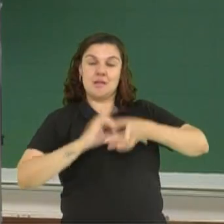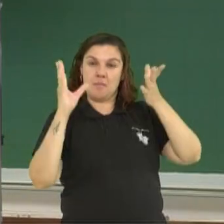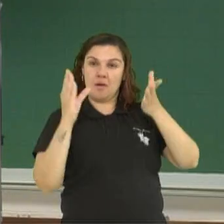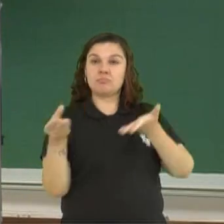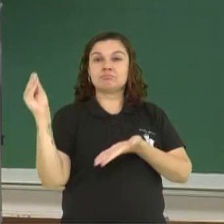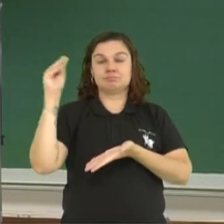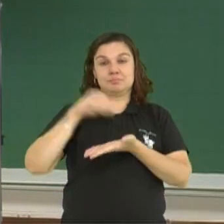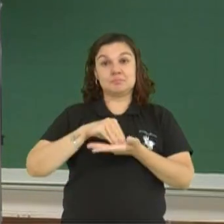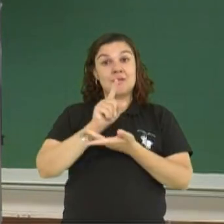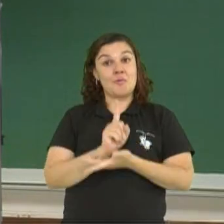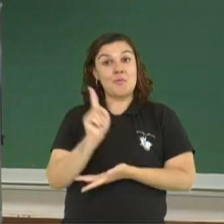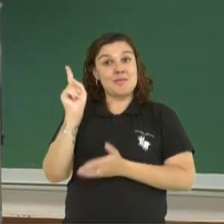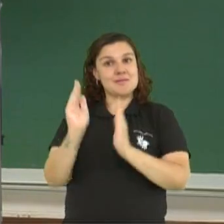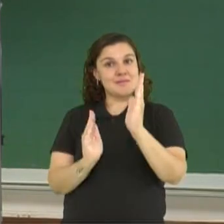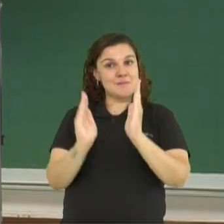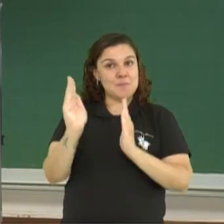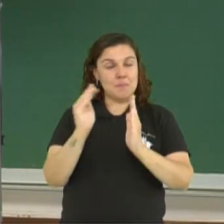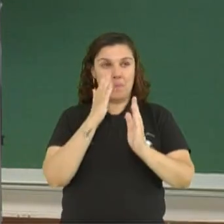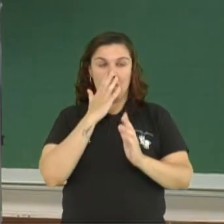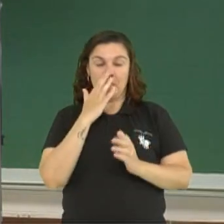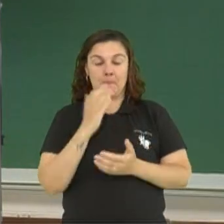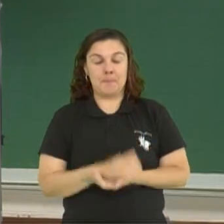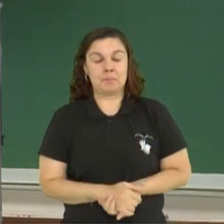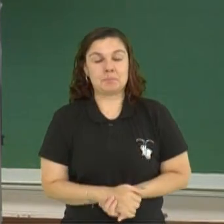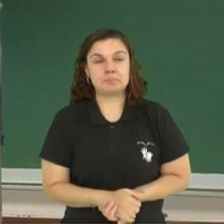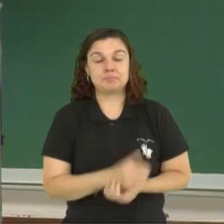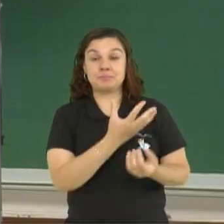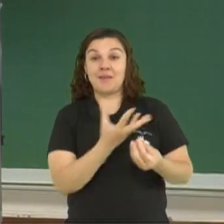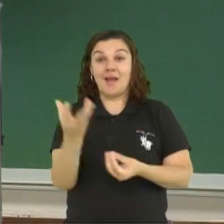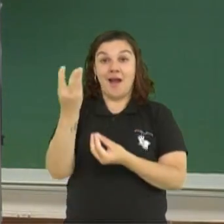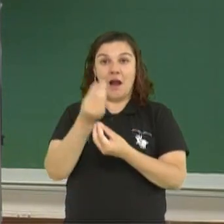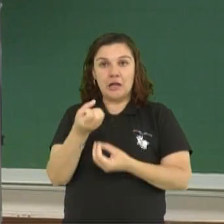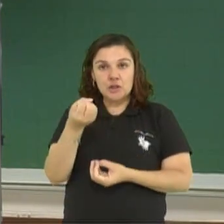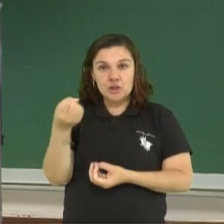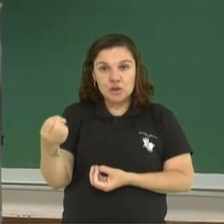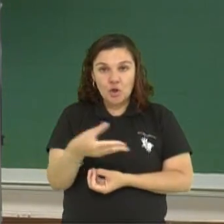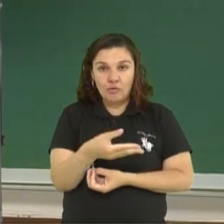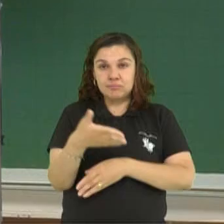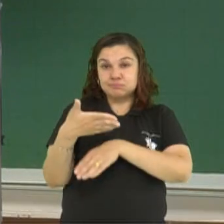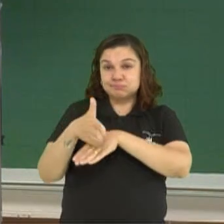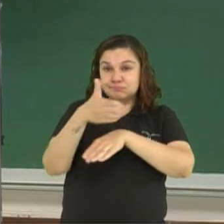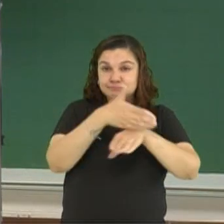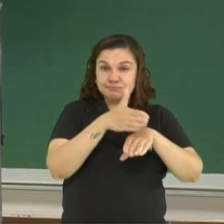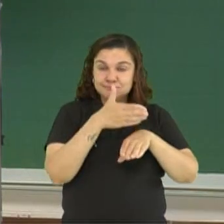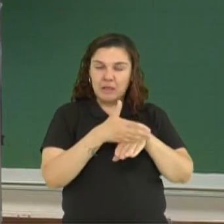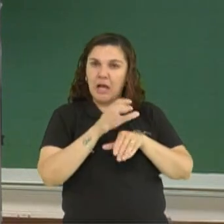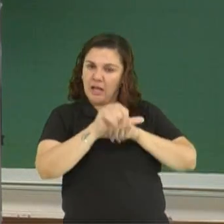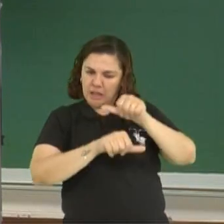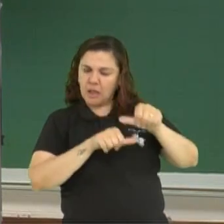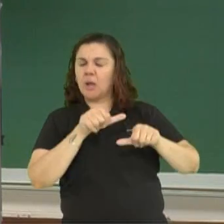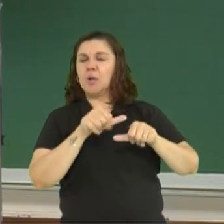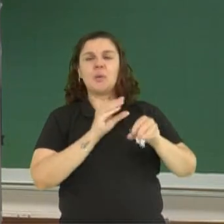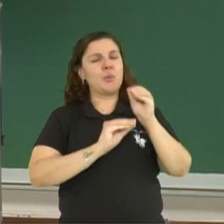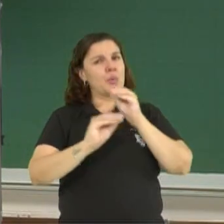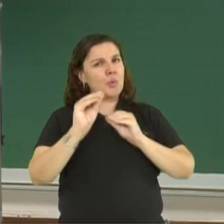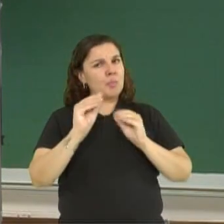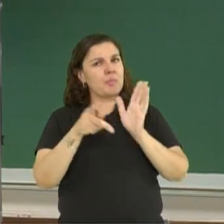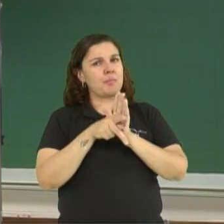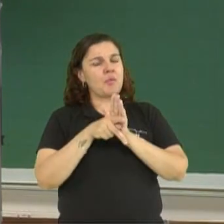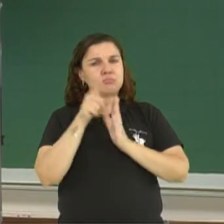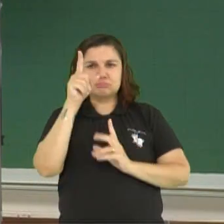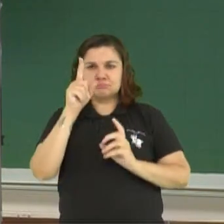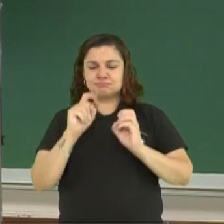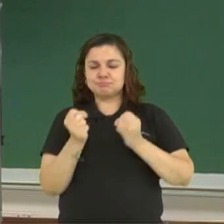aplicar. Então nesse momento, a arte, ela traz novas técnicas. Ela muda na questão da